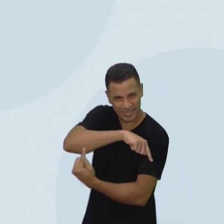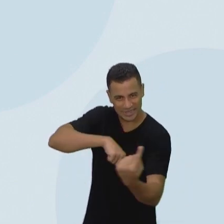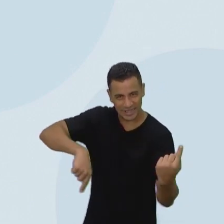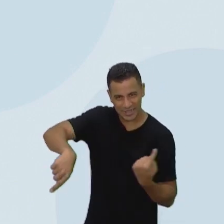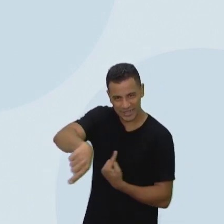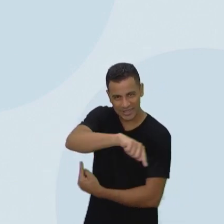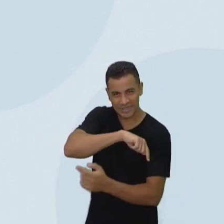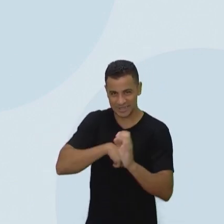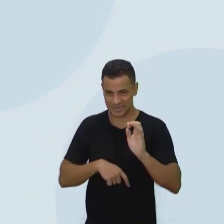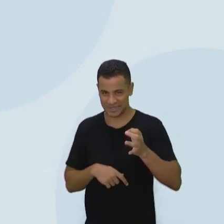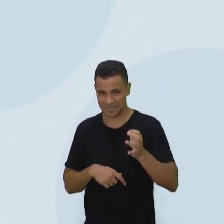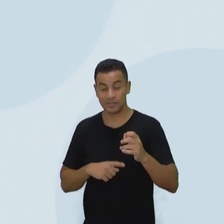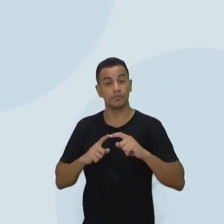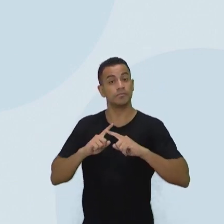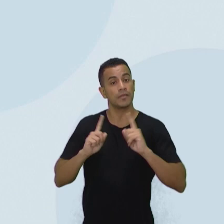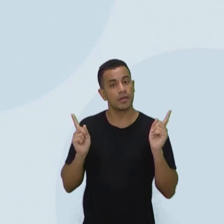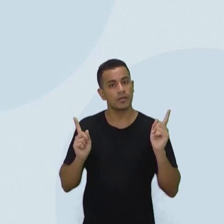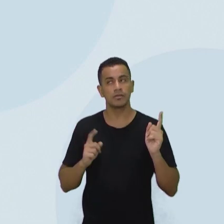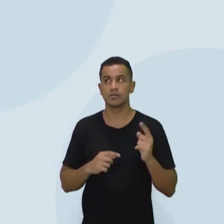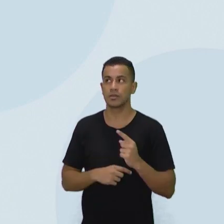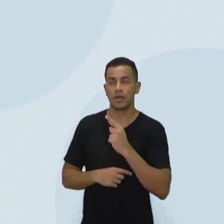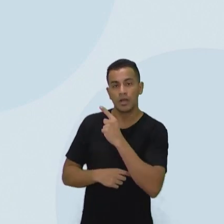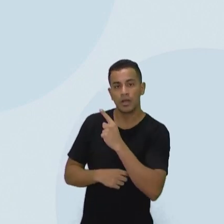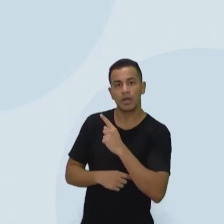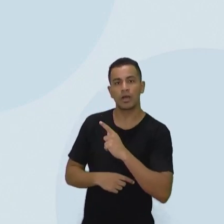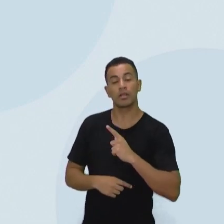como eu posso dizer para vocês,